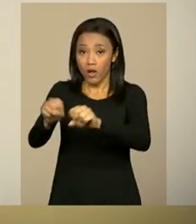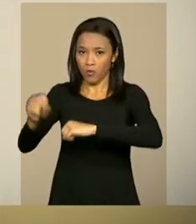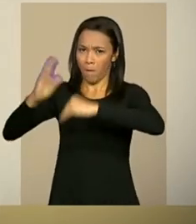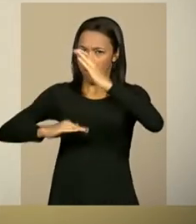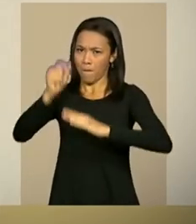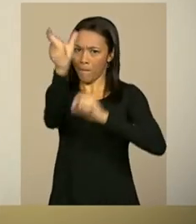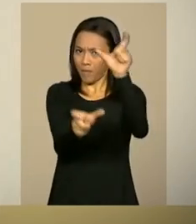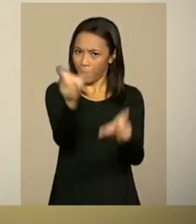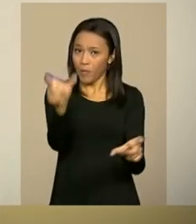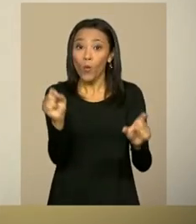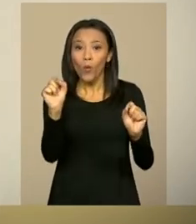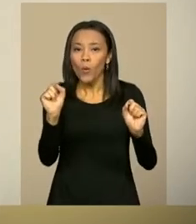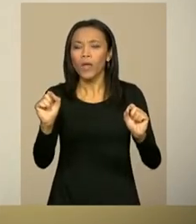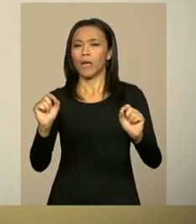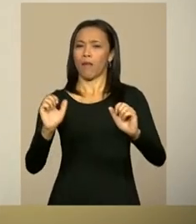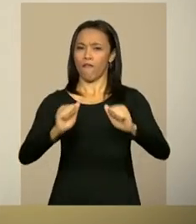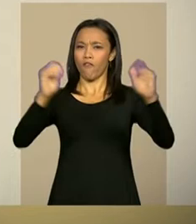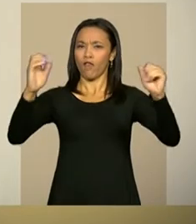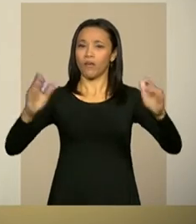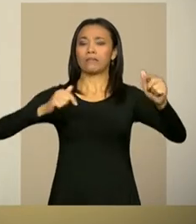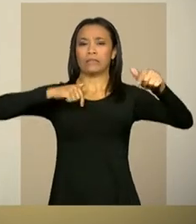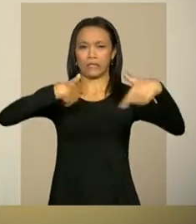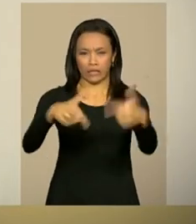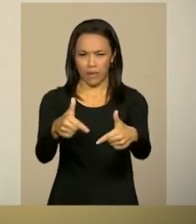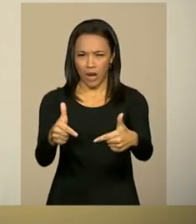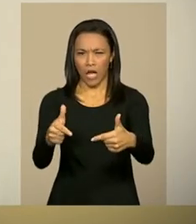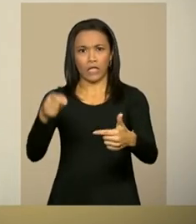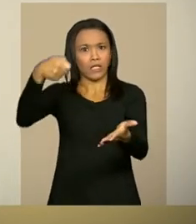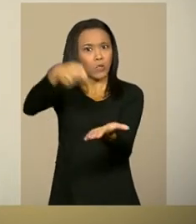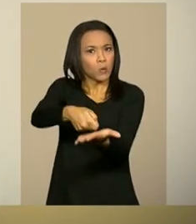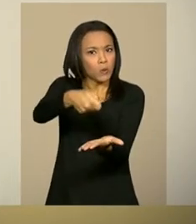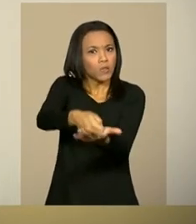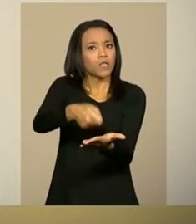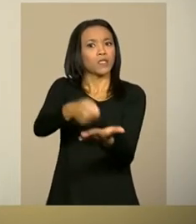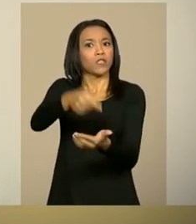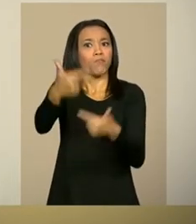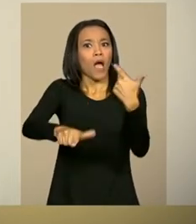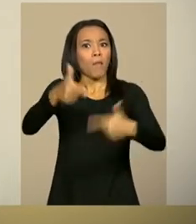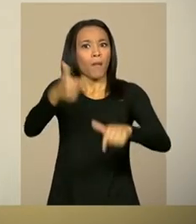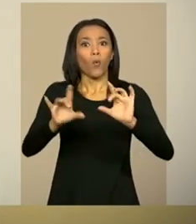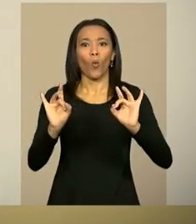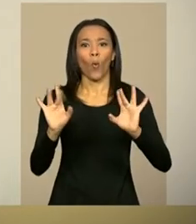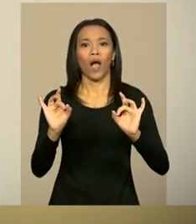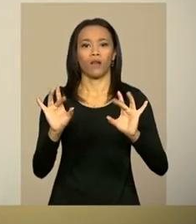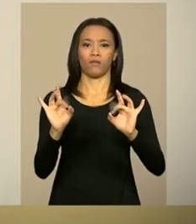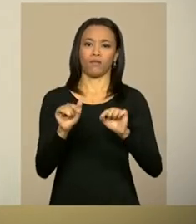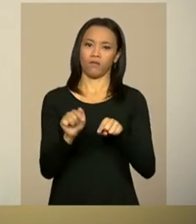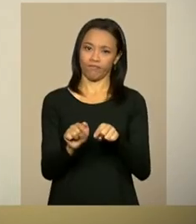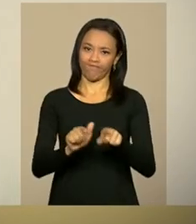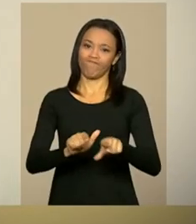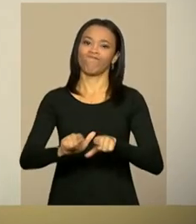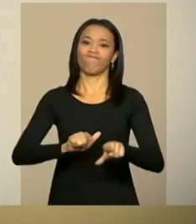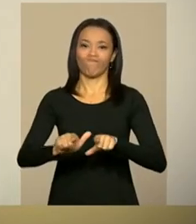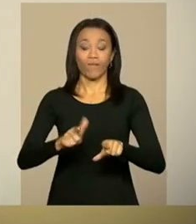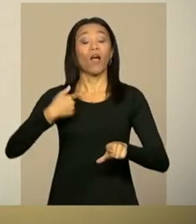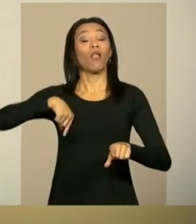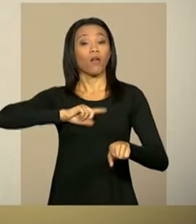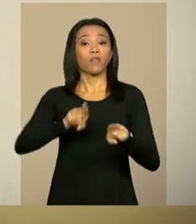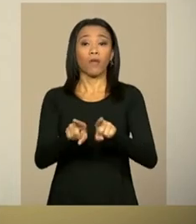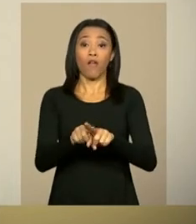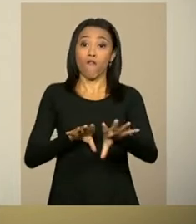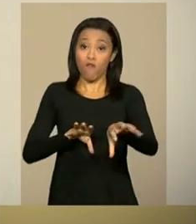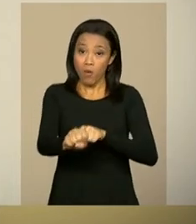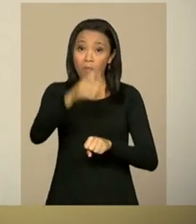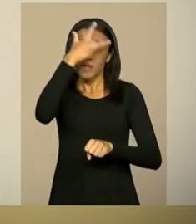para encarar o mercado de trabalho que exige Luciano Cada vez mais qualificação estamos formando pessoas